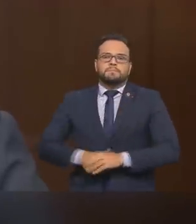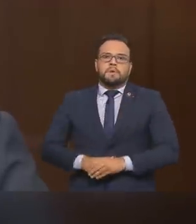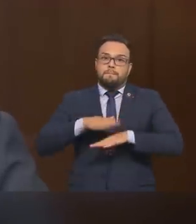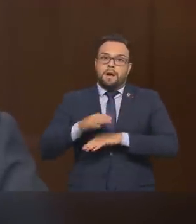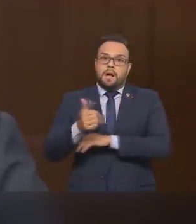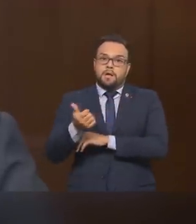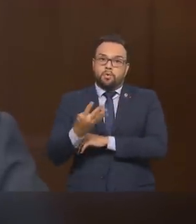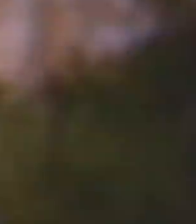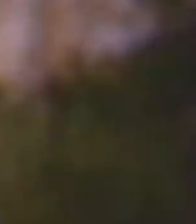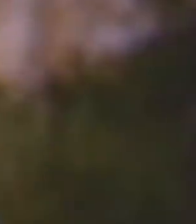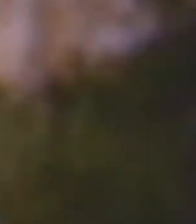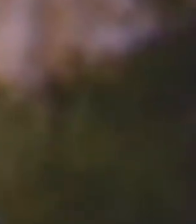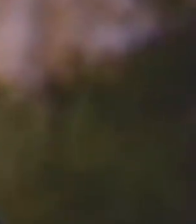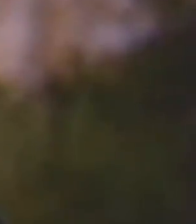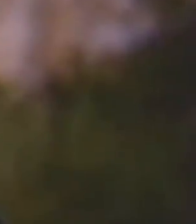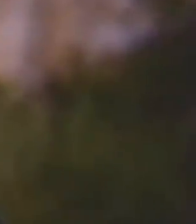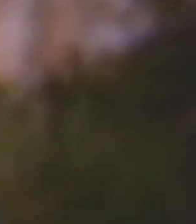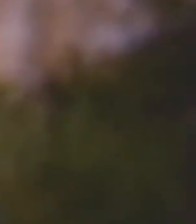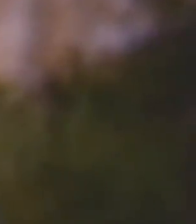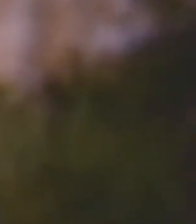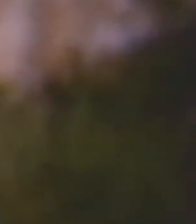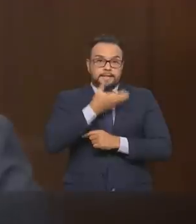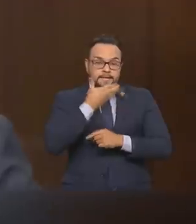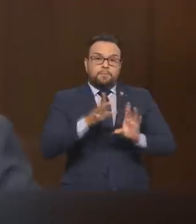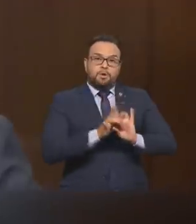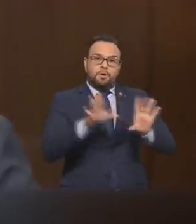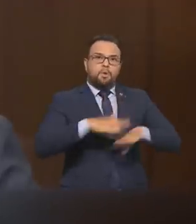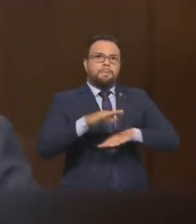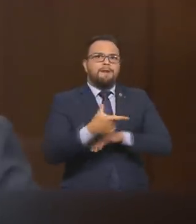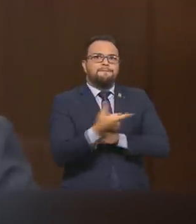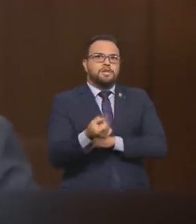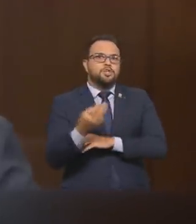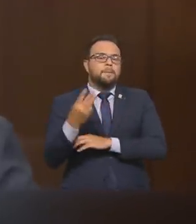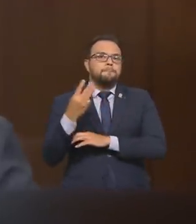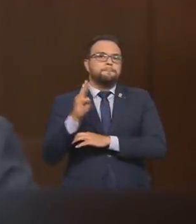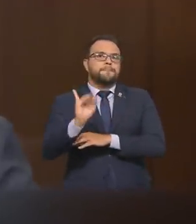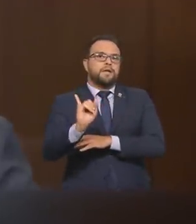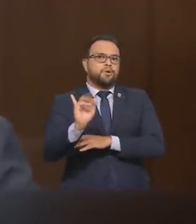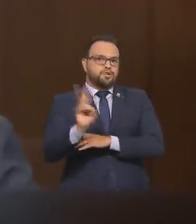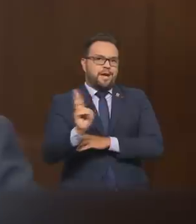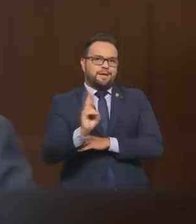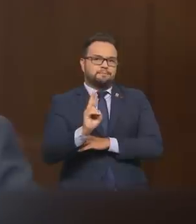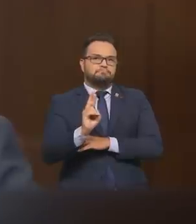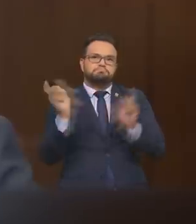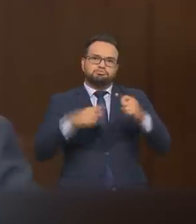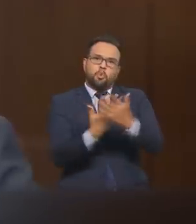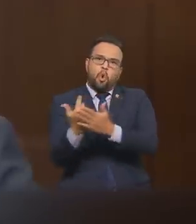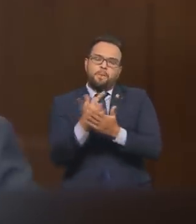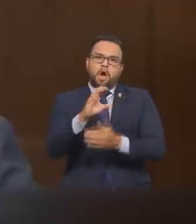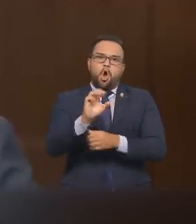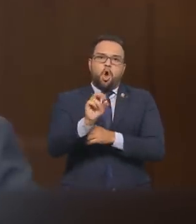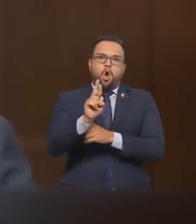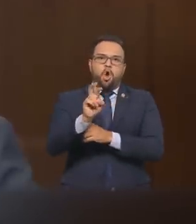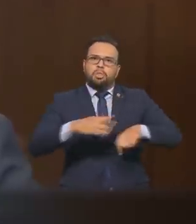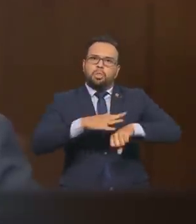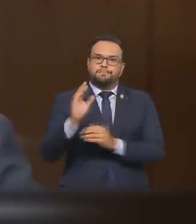de 14 vacinados. Porra! Tudo isso? O que possibilitou a aquisição da Coronavac, através do acordo com o